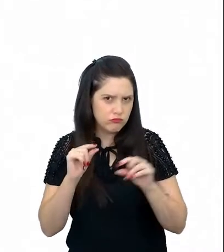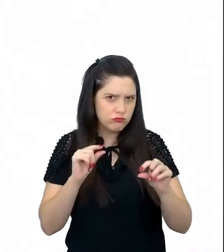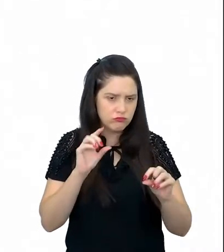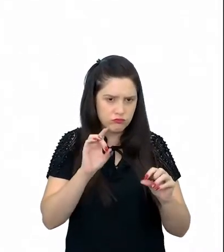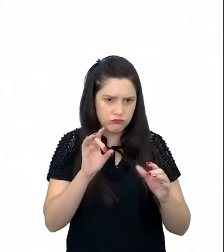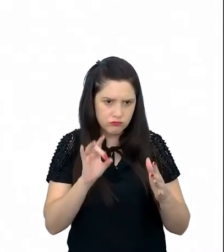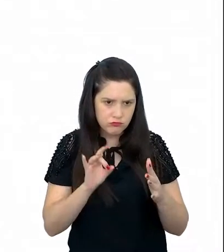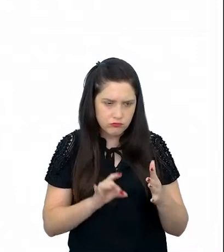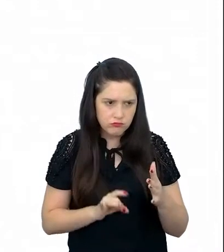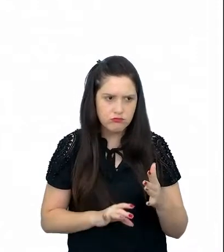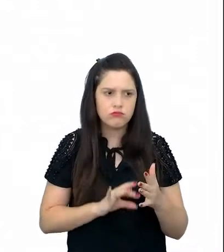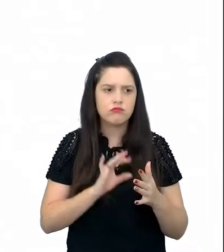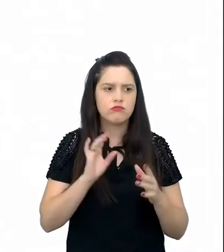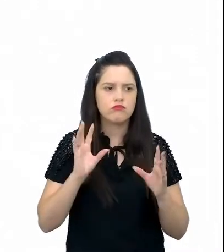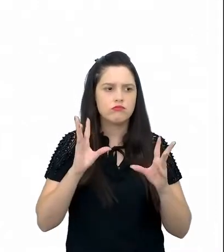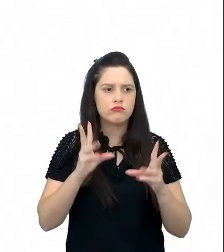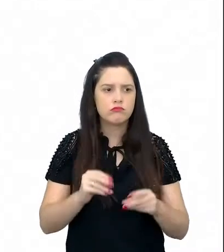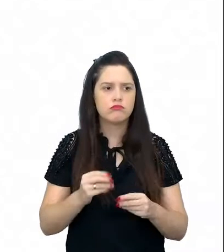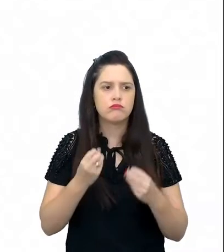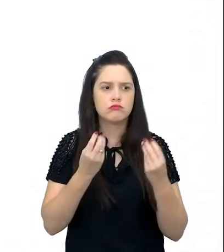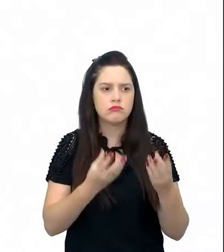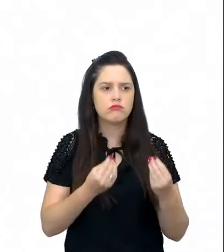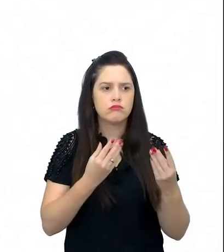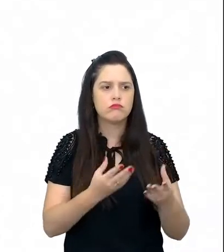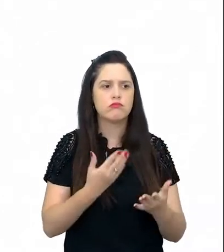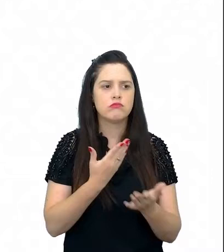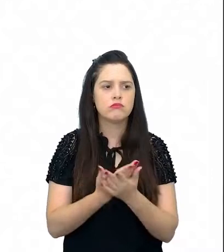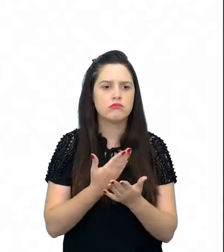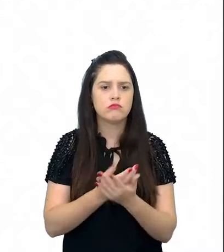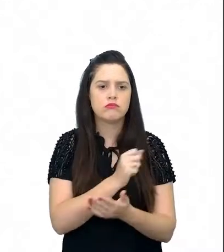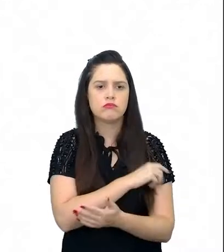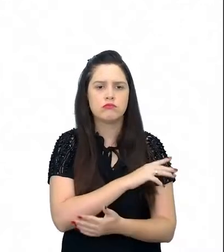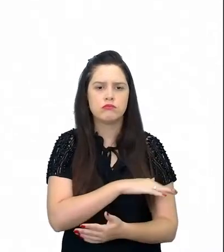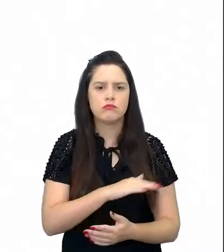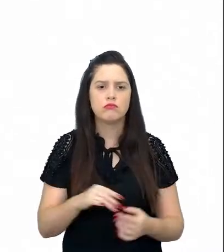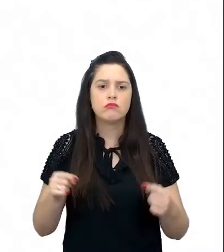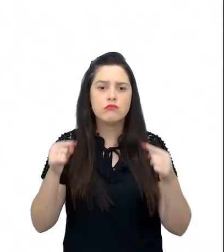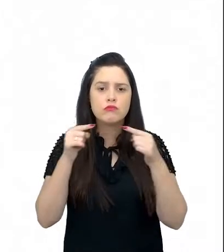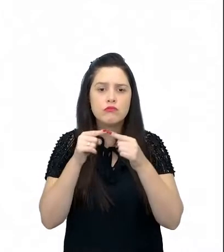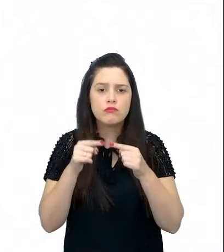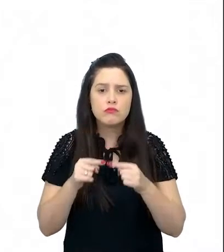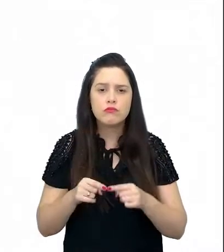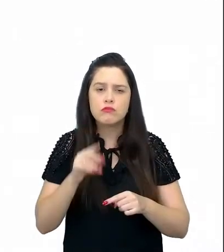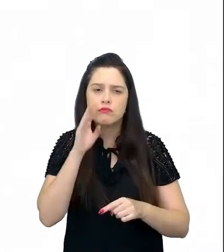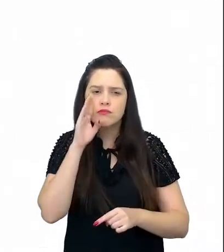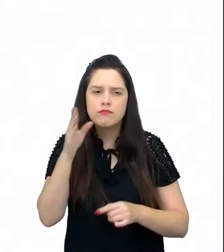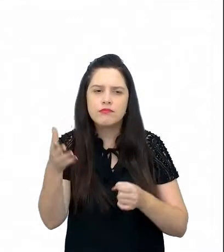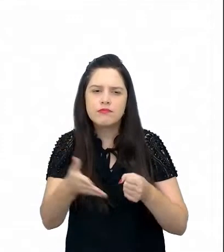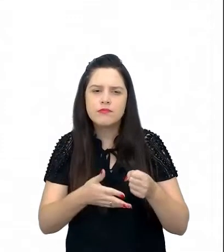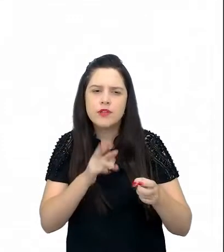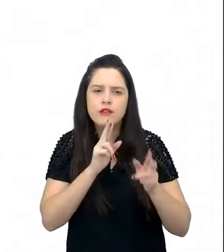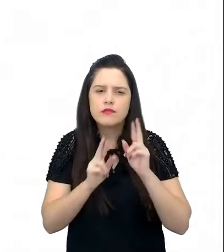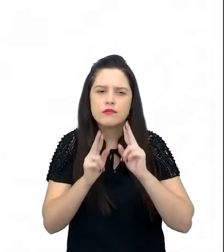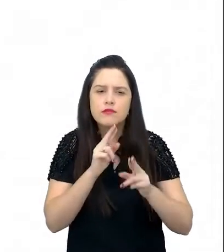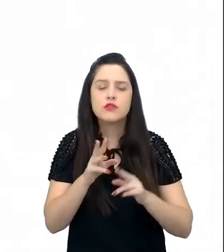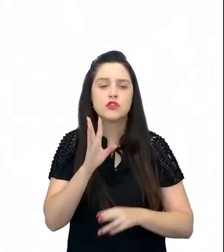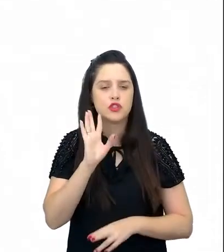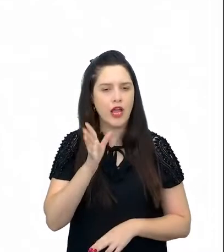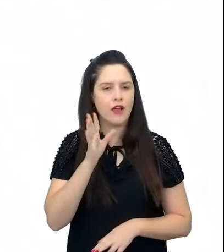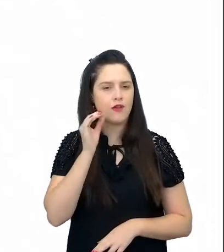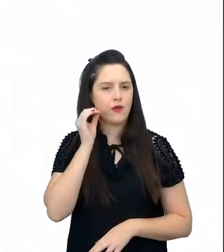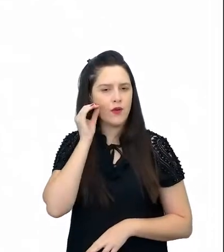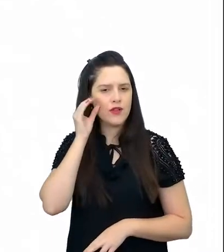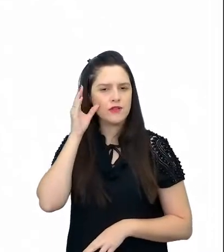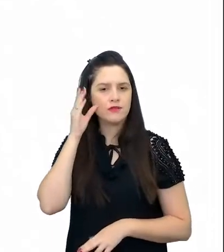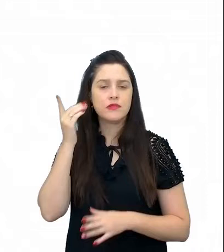delas. Quando nós falamos da confirmação, o estudante, ele confirma um princípio com base nos resultados já conhecidos. Então, quando ele vai